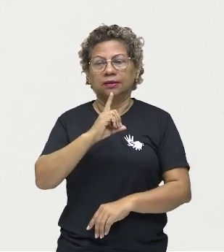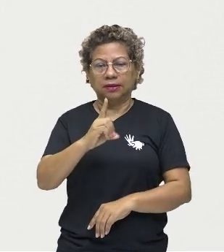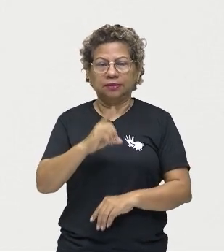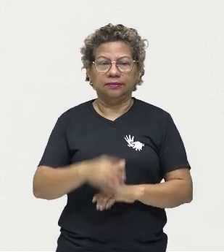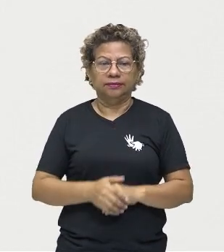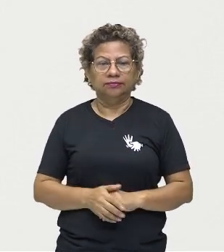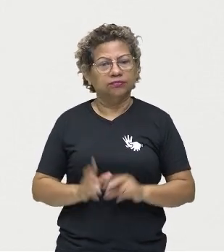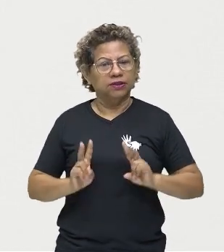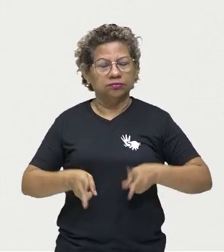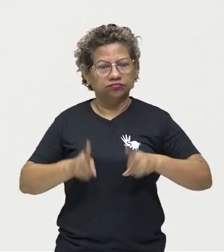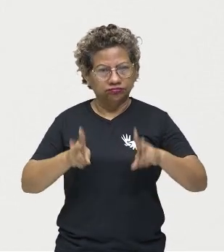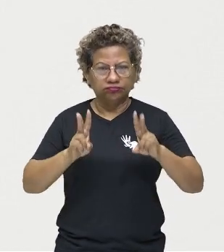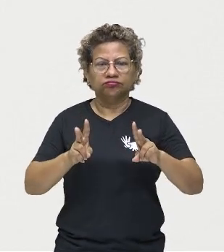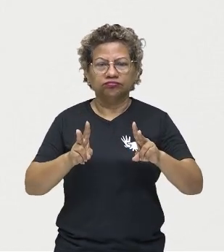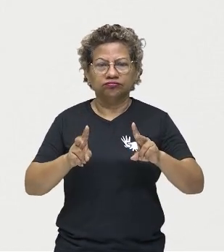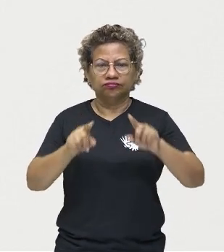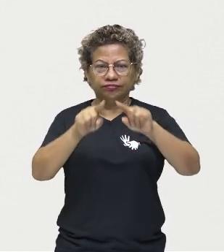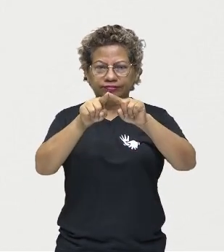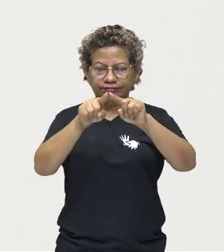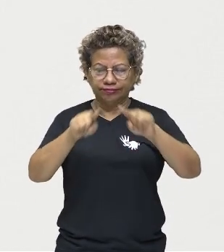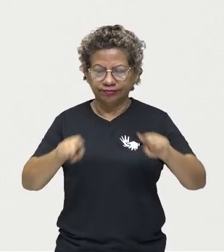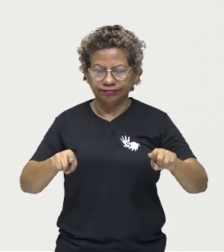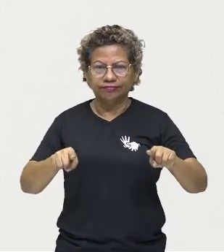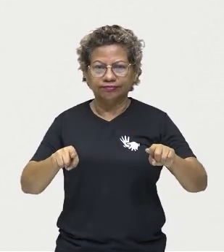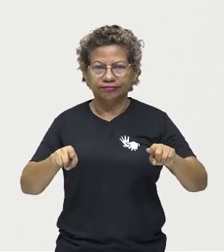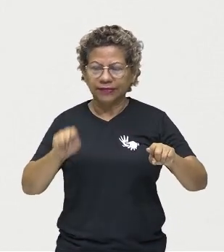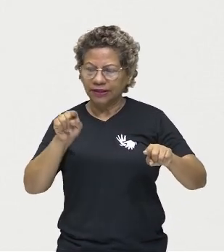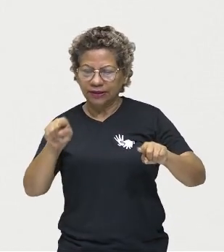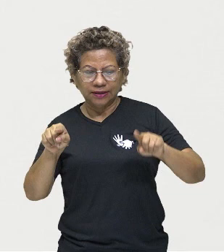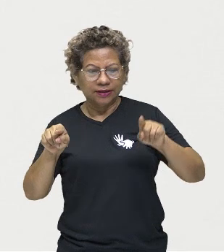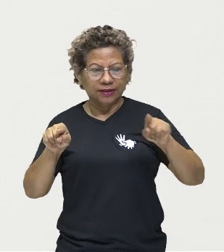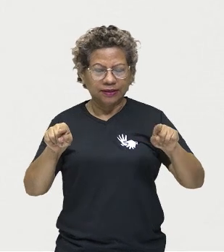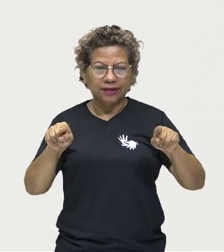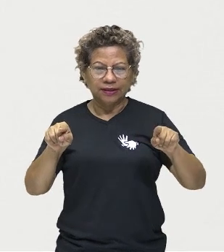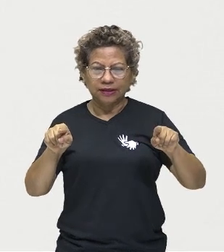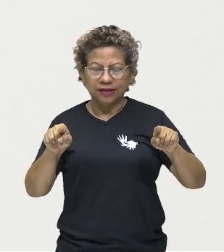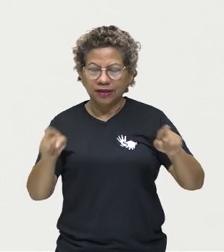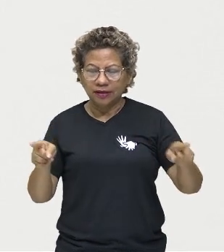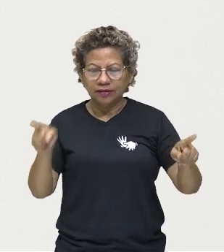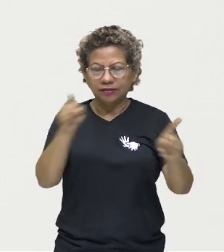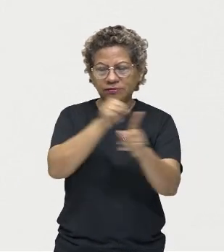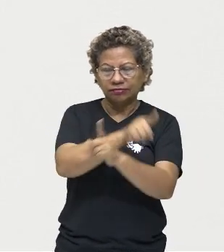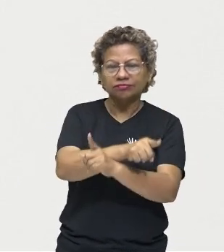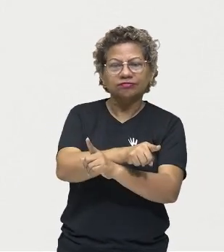Segmento de reta que une o ponto médio de um lado do triângulo com o vértice oposto.